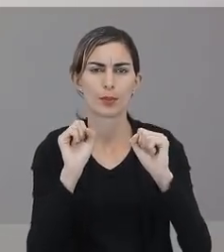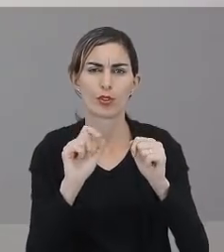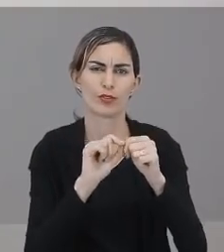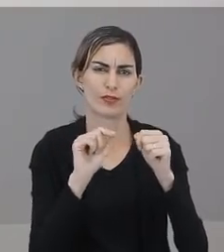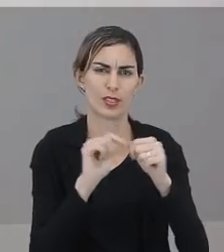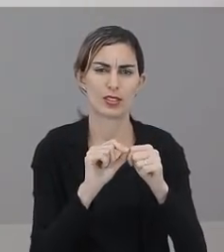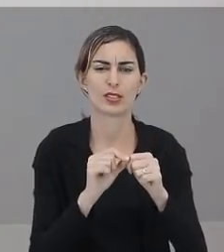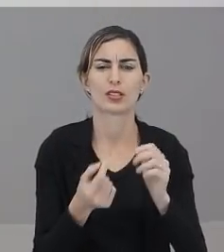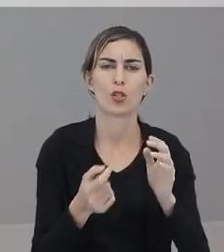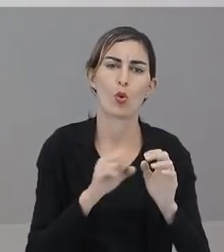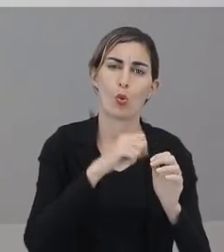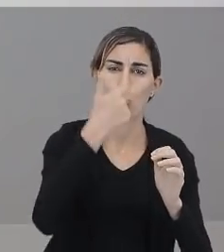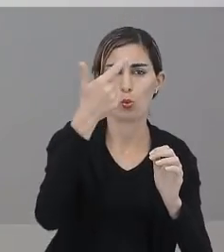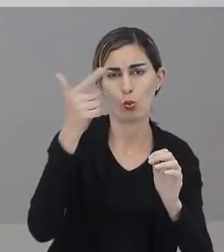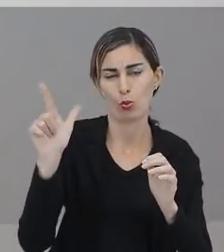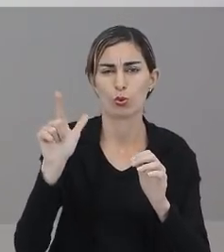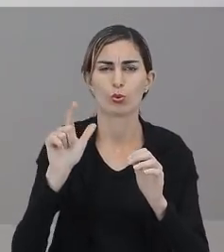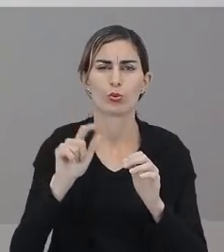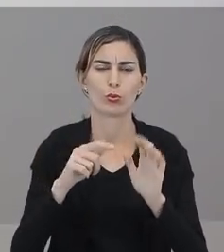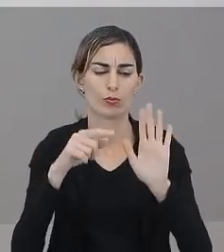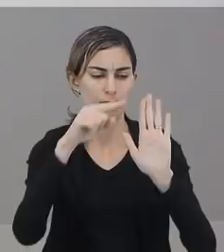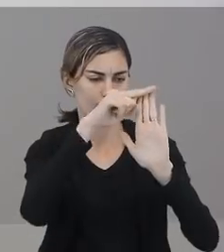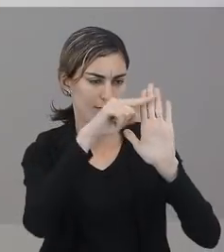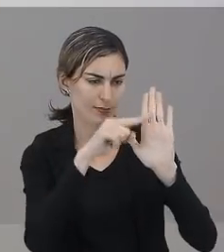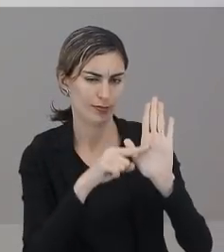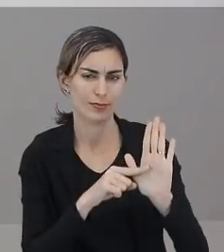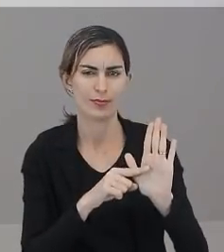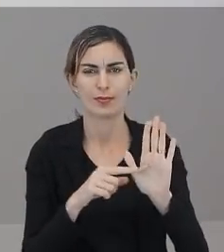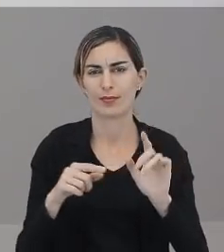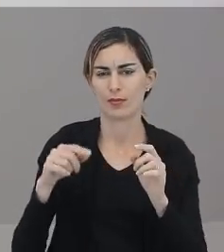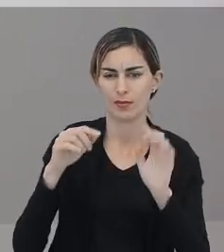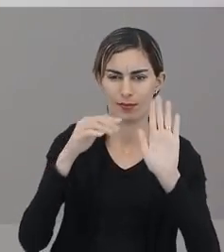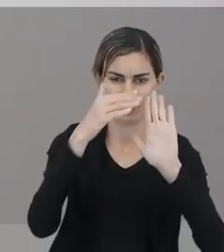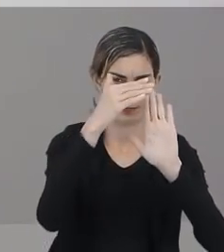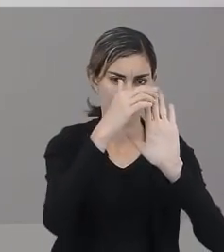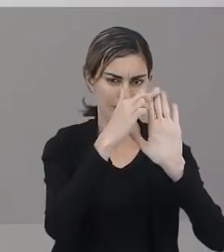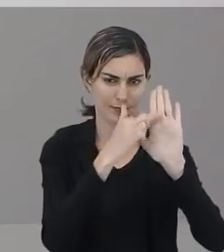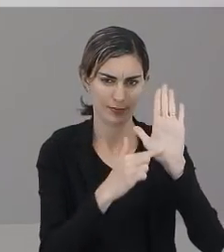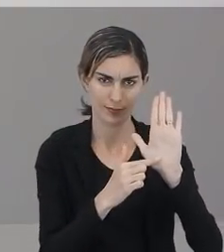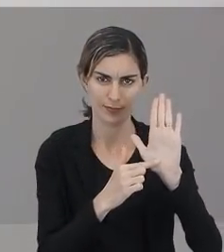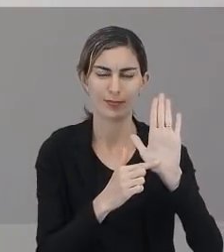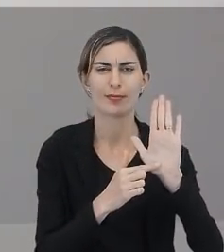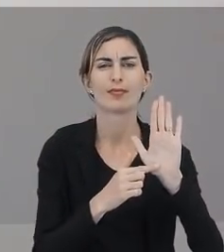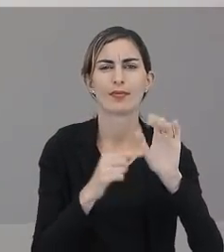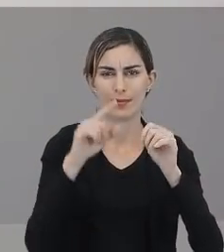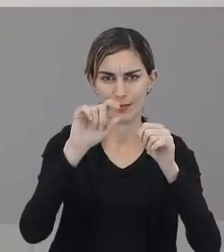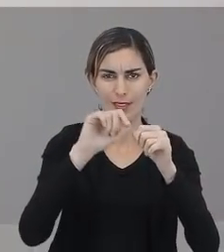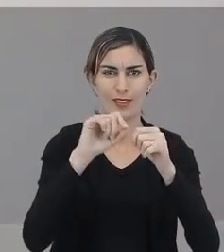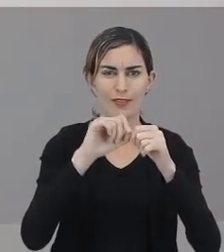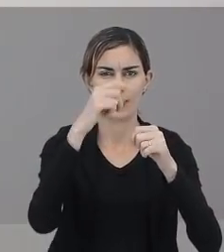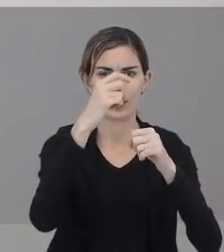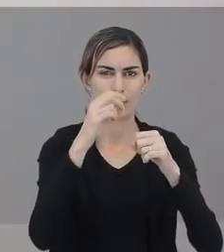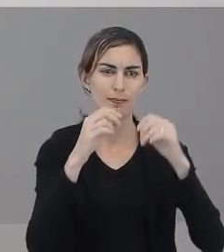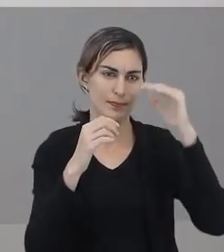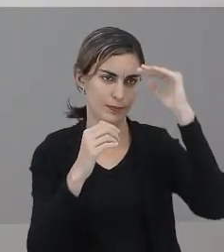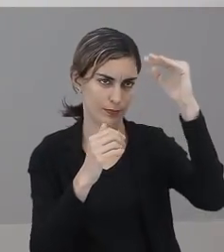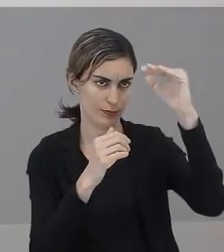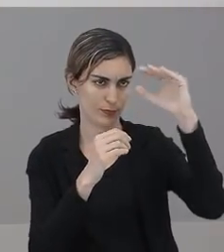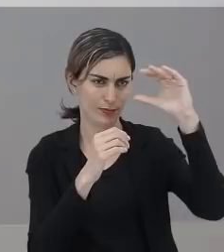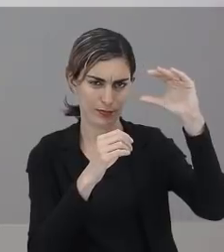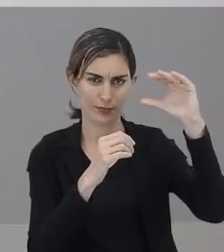um algoritmo ou podemos seguir em outro algoritmo. Temos duas partes de bloco, ou ela faz uma coisa ou ela faz